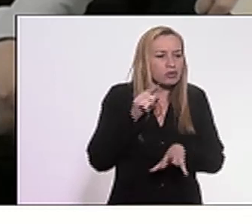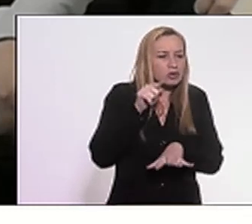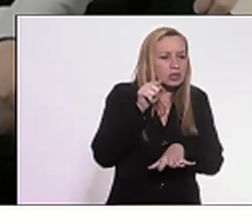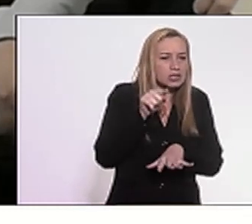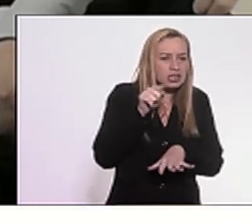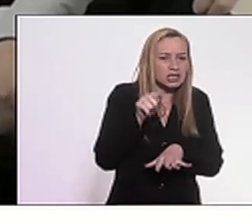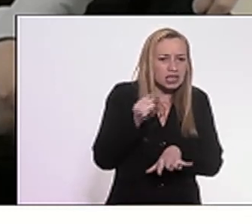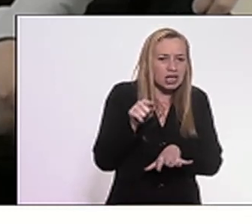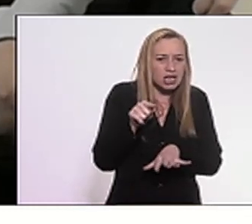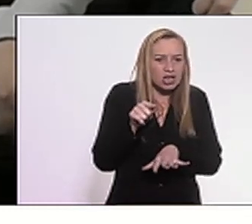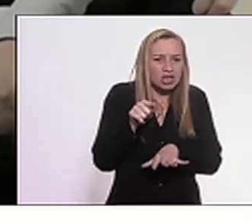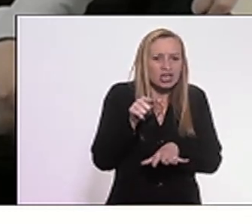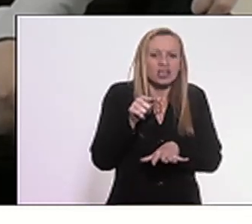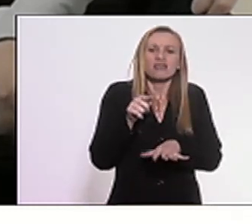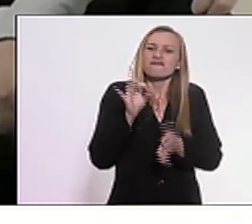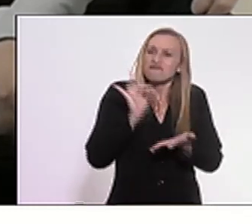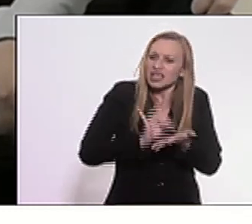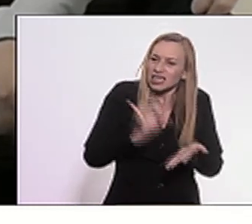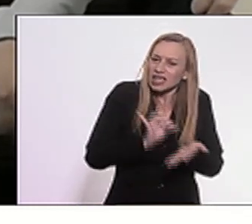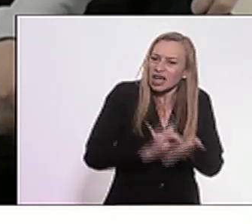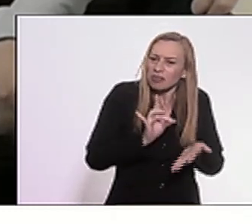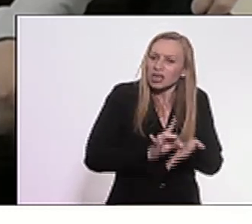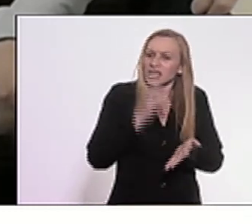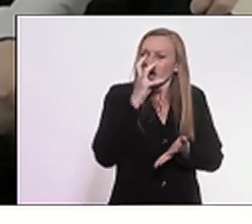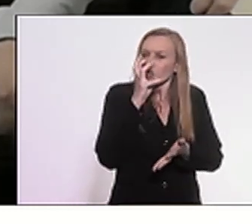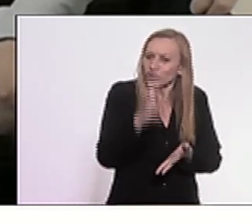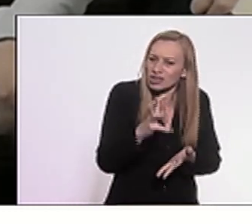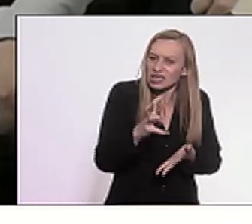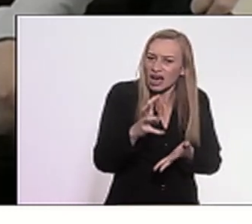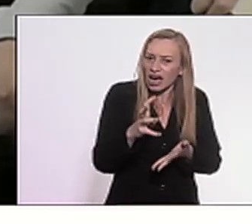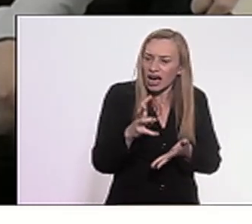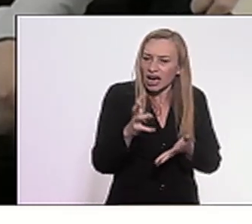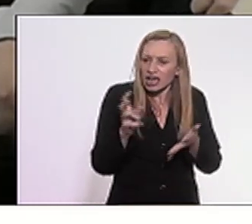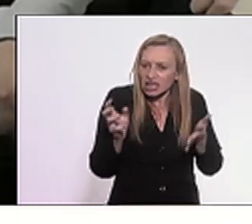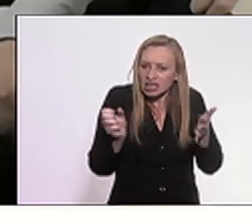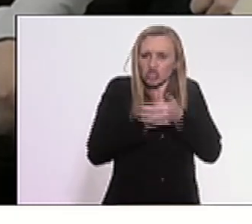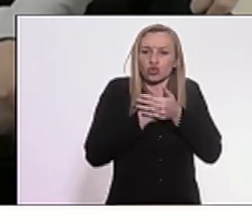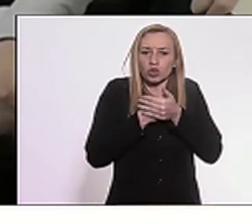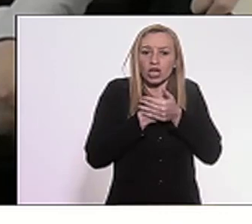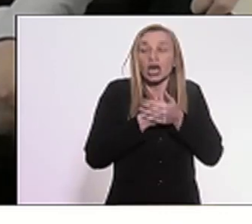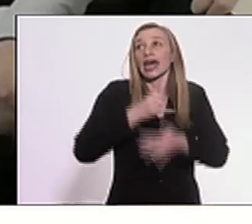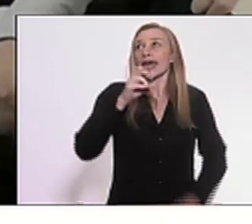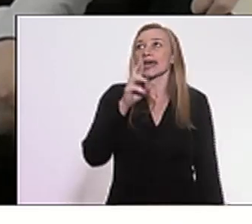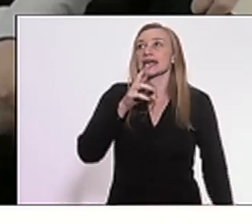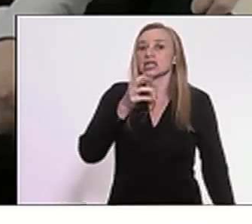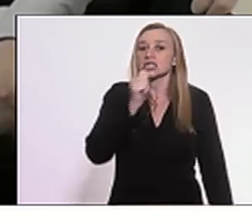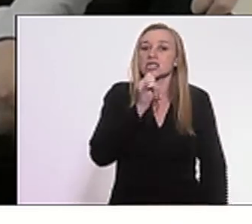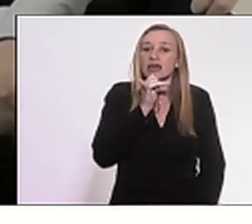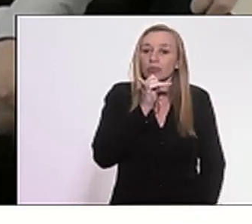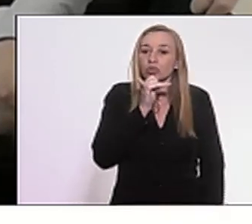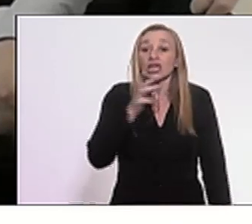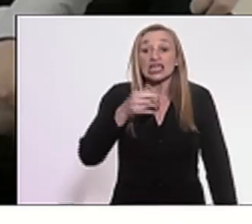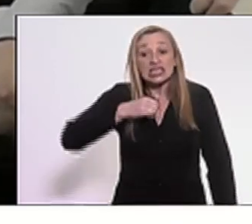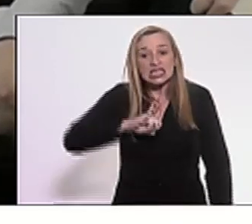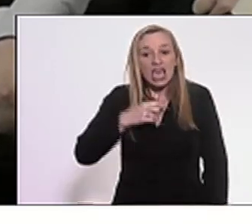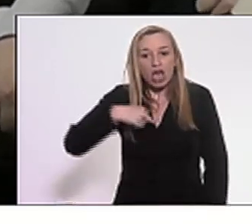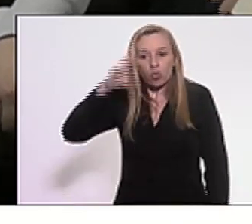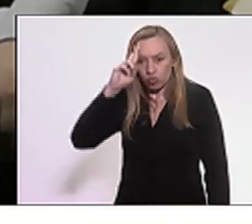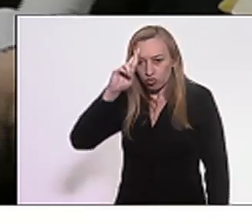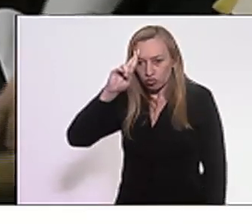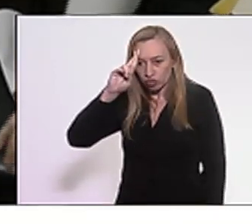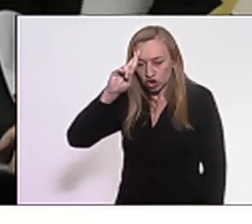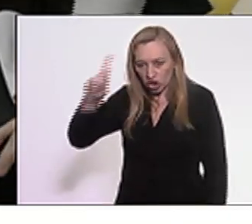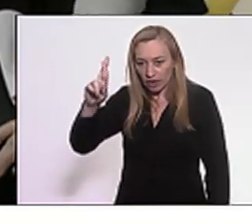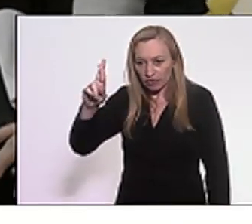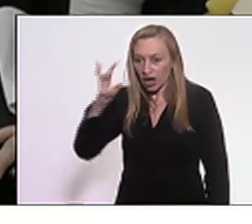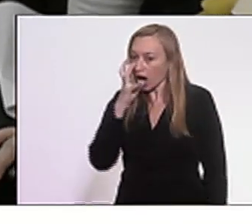você conseguir ficar realmente anônimo para fazer uma denúncia. Quer dizer, se eu denuncio o meu chefe, eu já estou dizendo para o meu chefe,